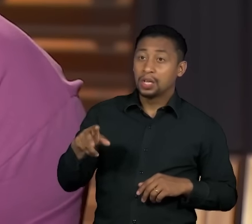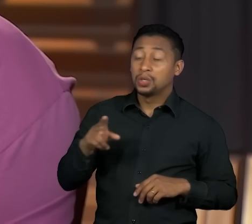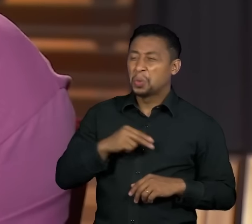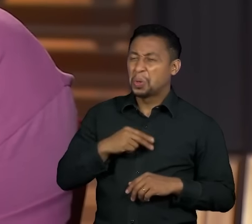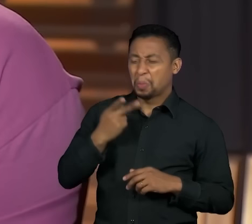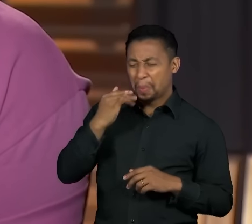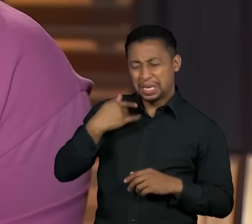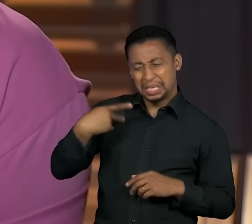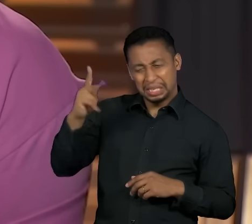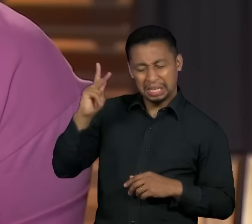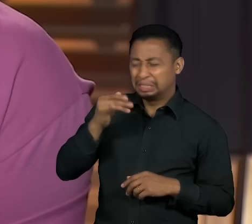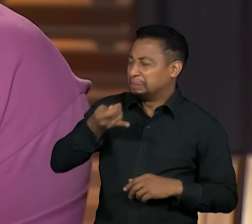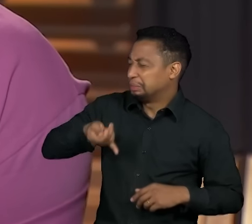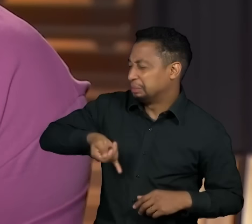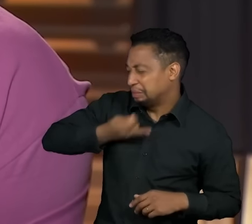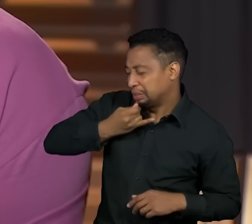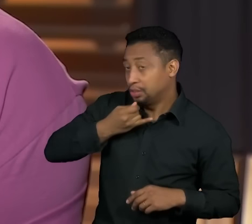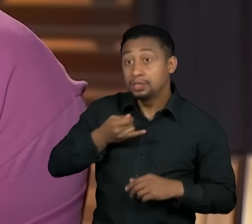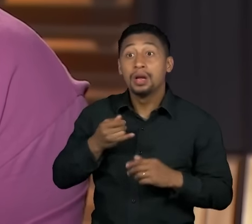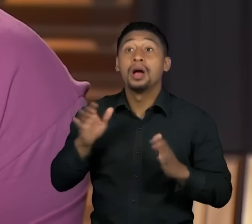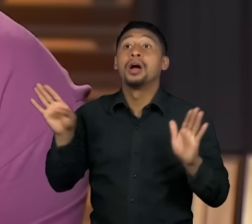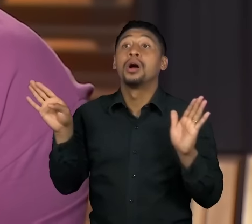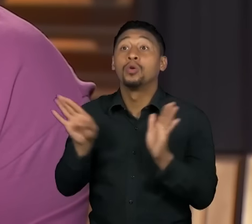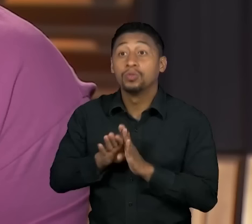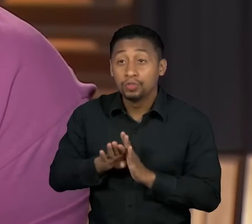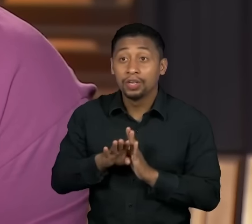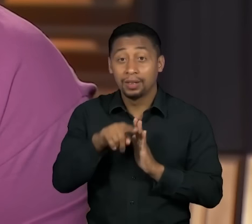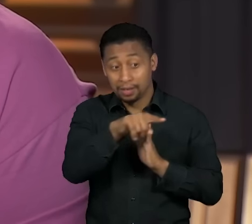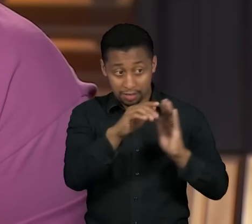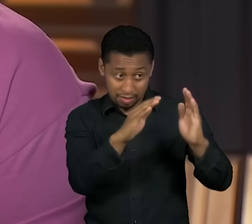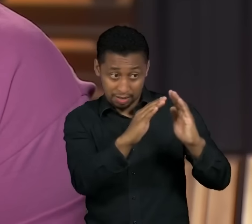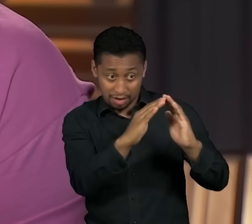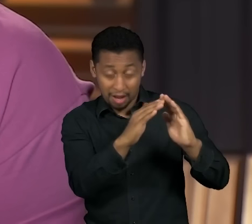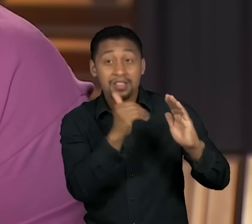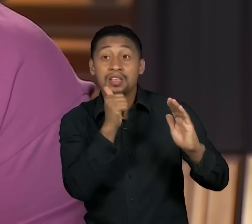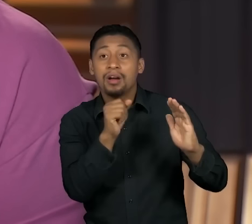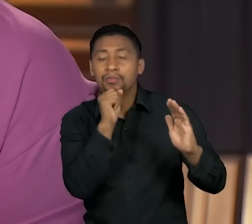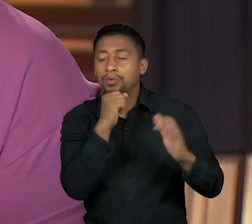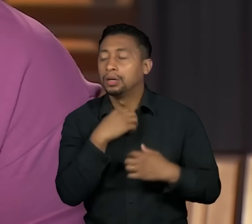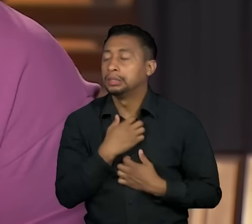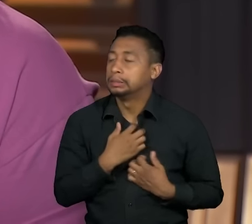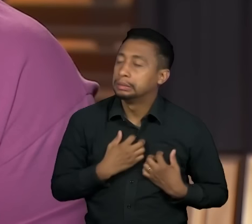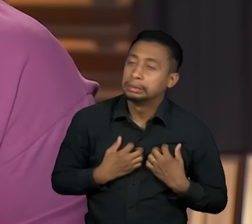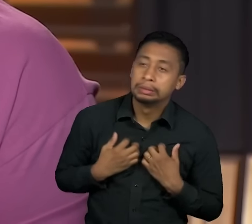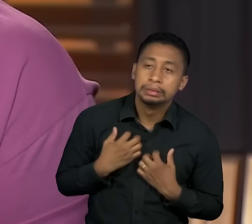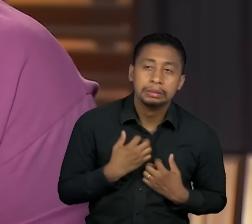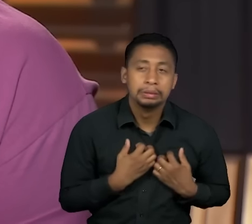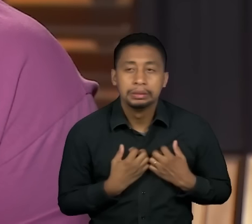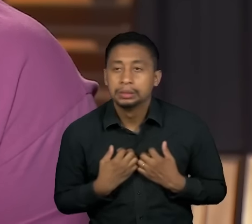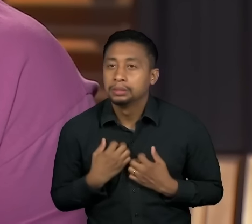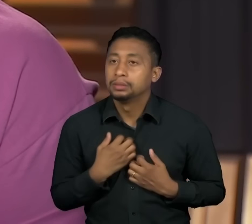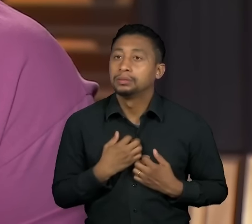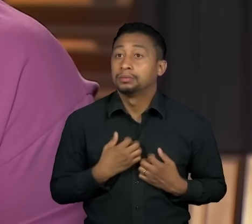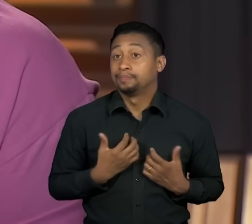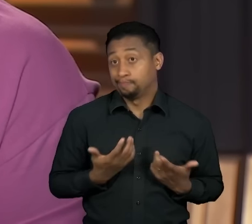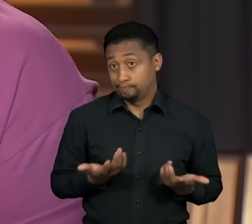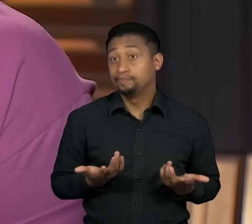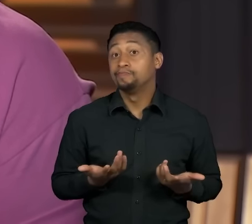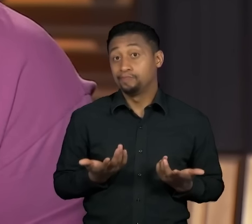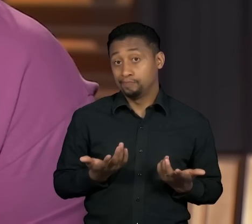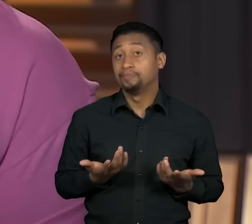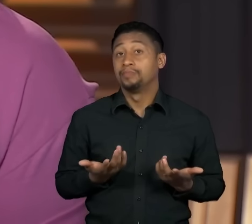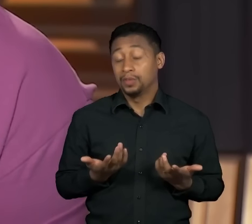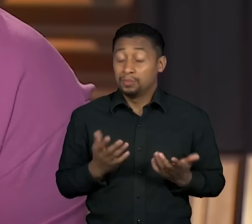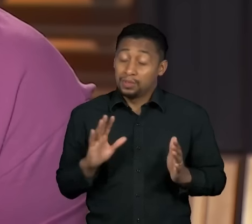demais, não sei o quê. E o menino chega na casa da avó, na ruína. Assim, faz... Porque é isso, é o cotidiano,